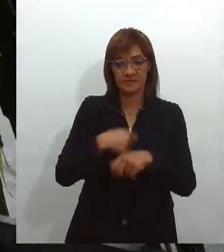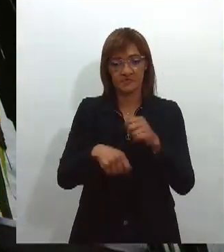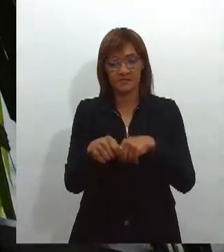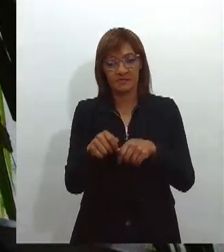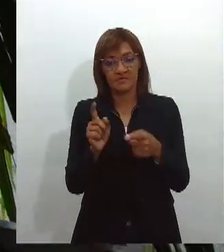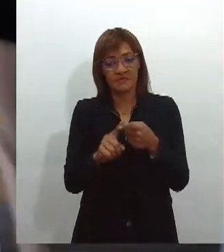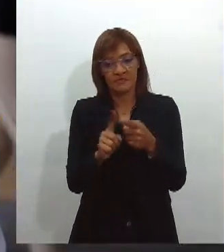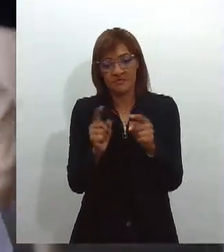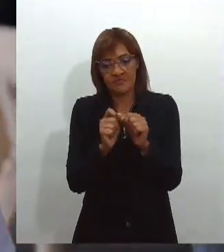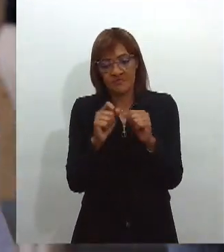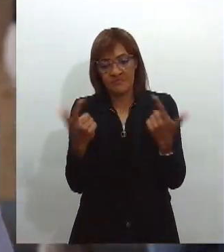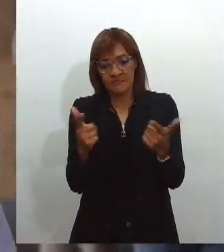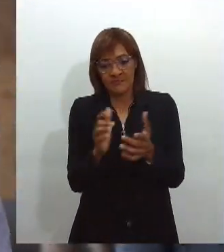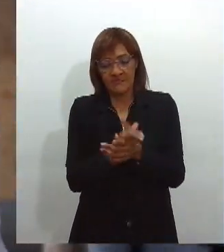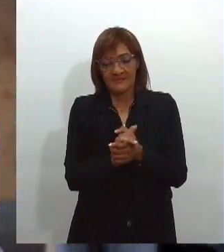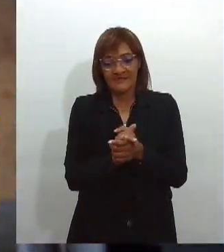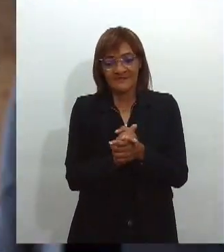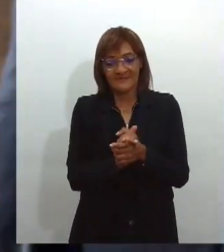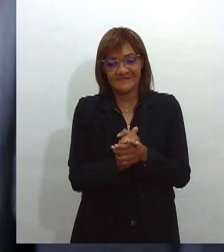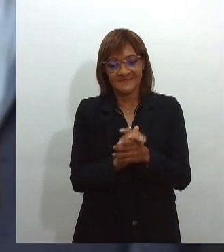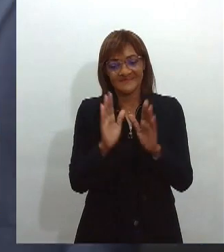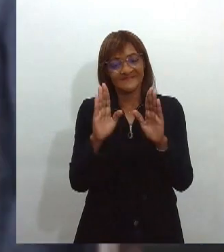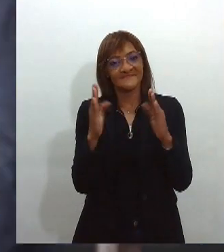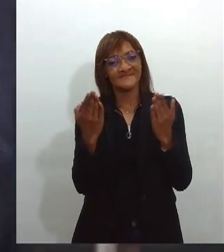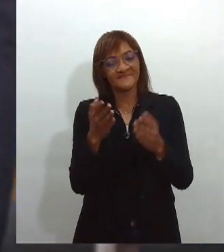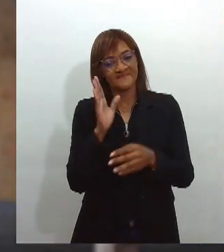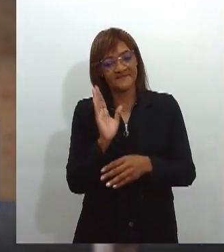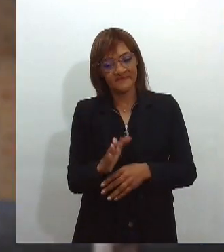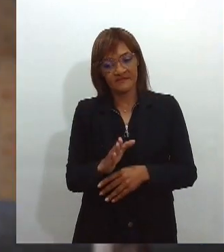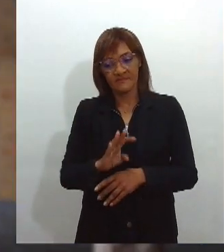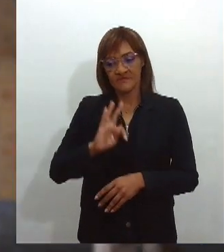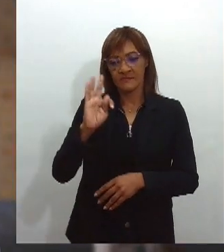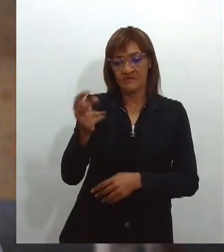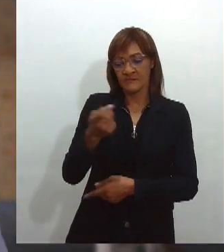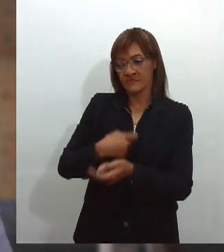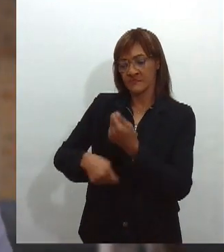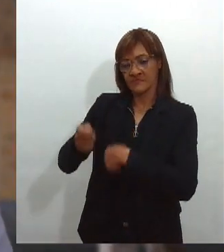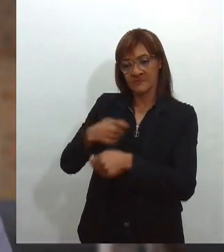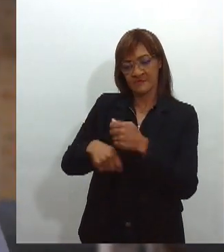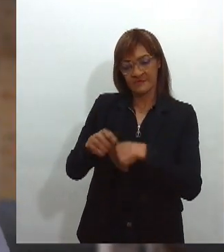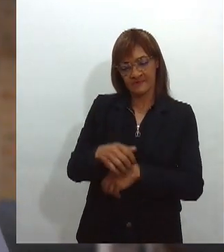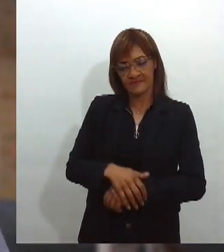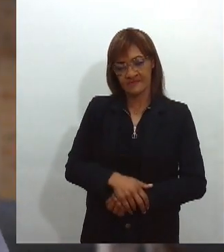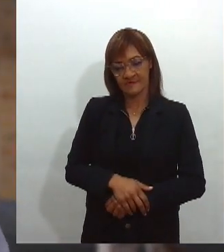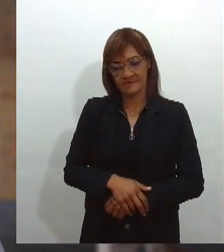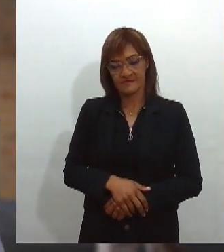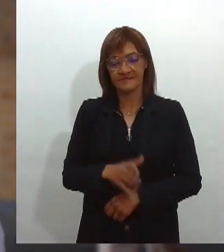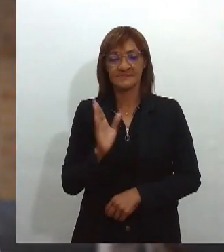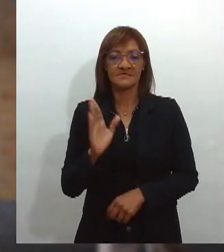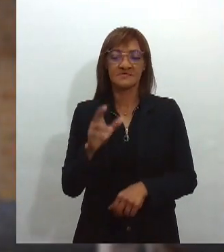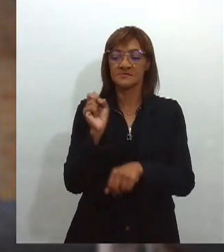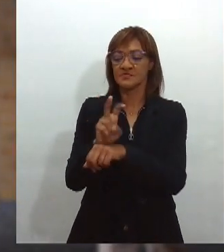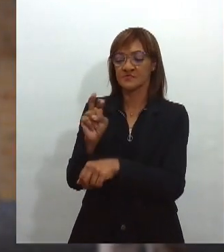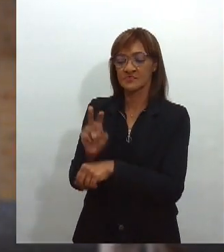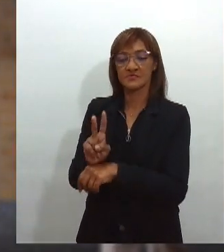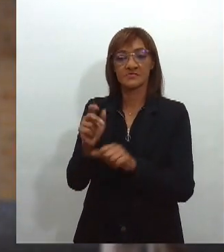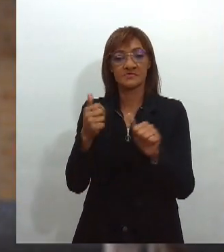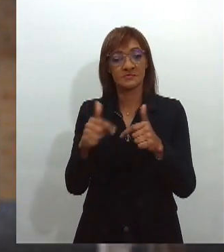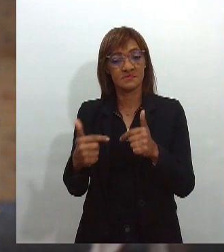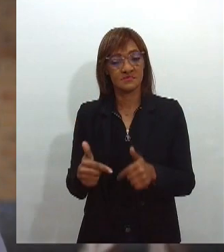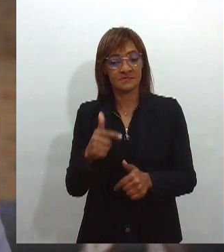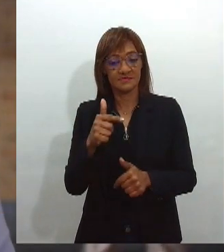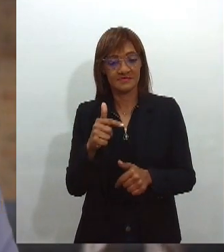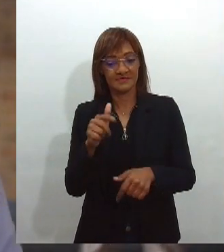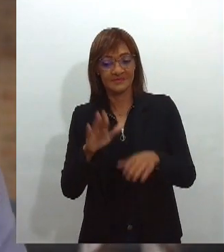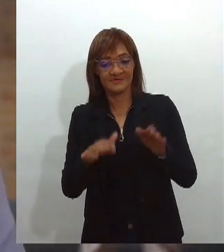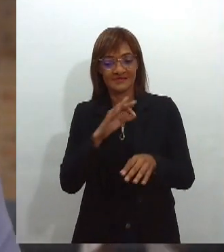promover a diversão. É um evento que movimenta toda a economia do 18 do Forte, gera emprego, gera renda. Muitas vezes eu chego lá e as pessoas